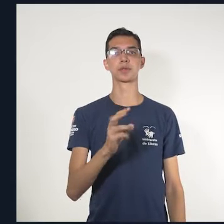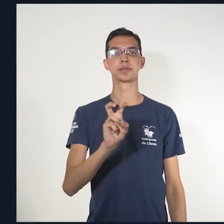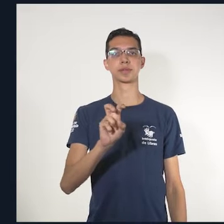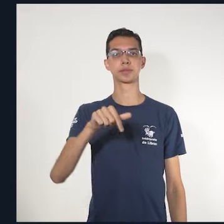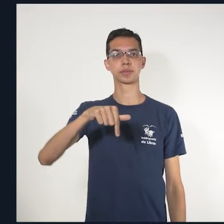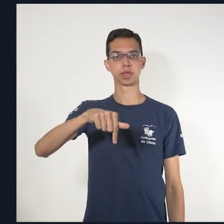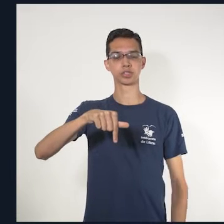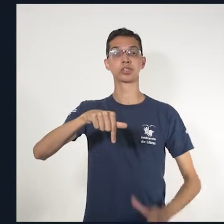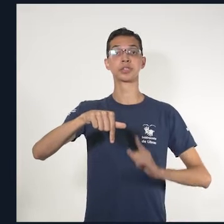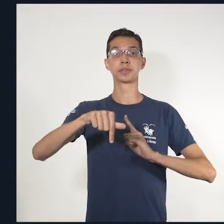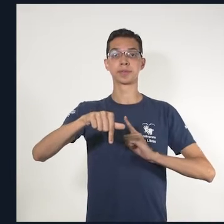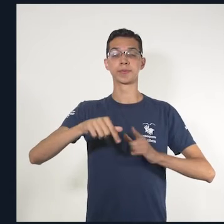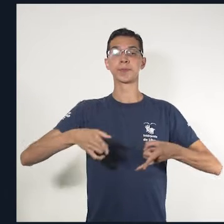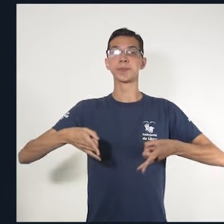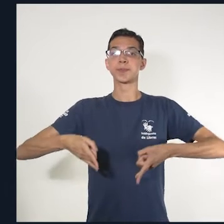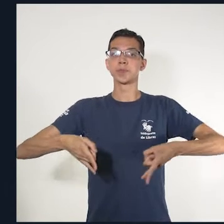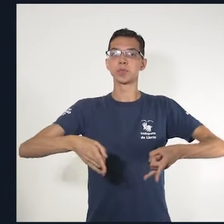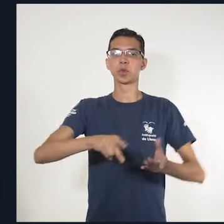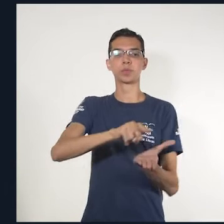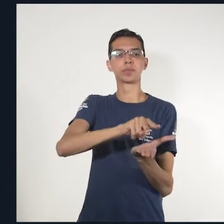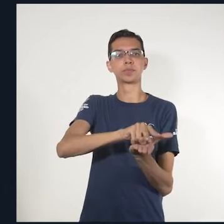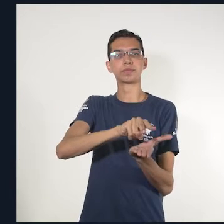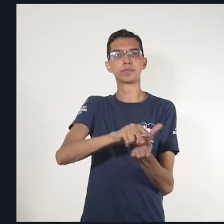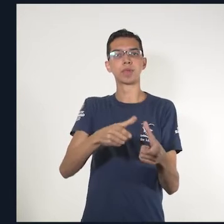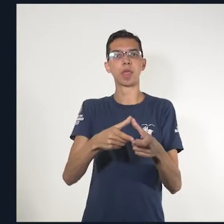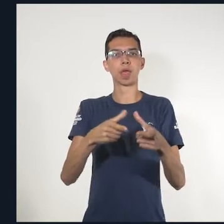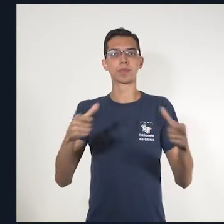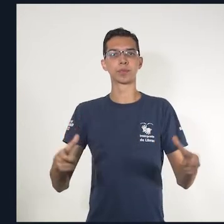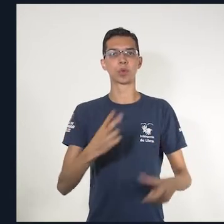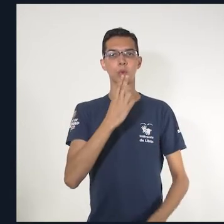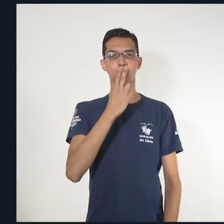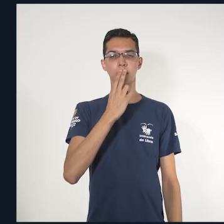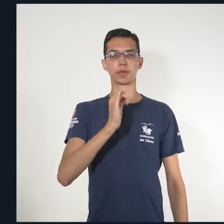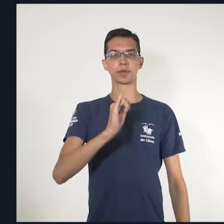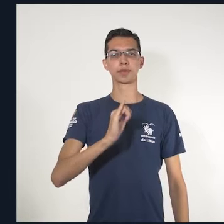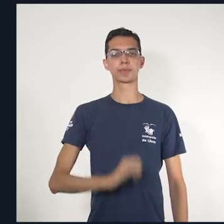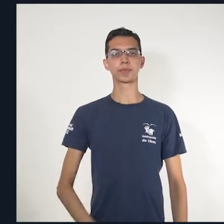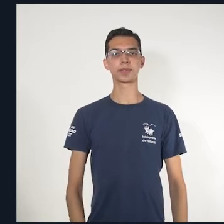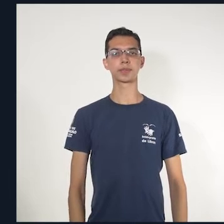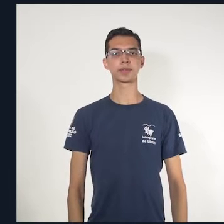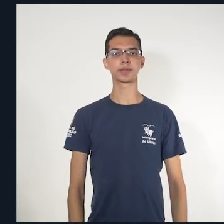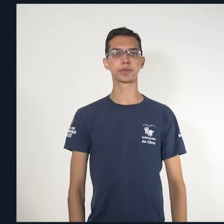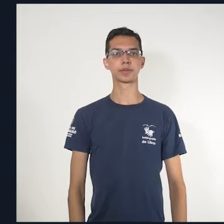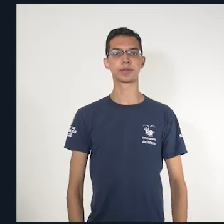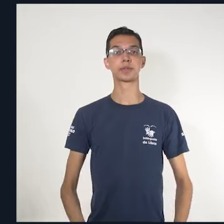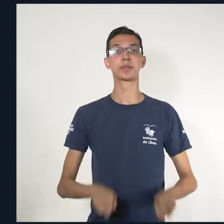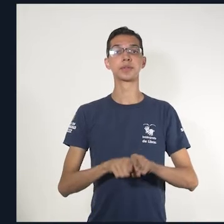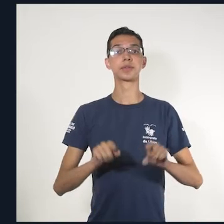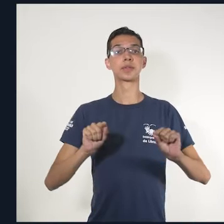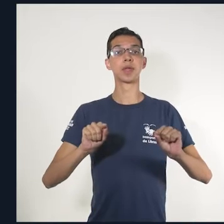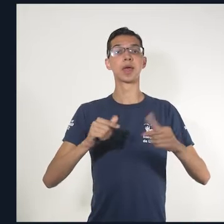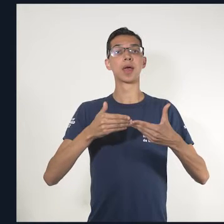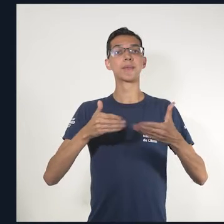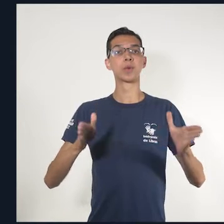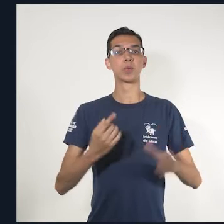1.357 leitos de UTI. Na enfermagem, nós aumentamos de março para cá mais